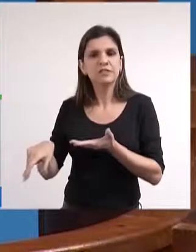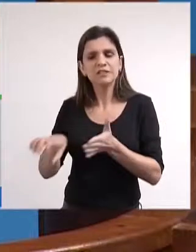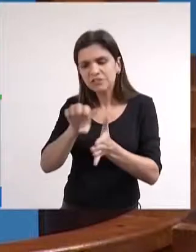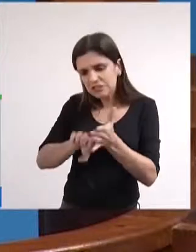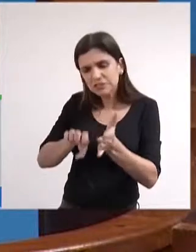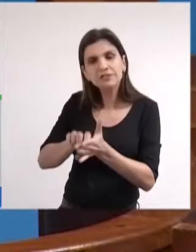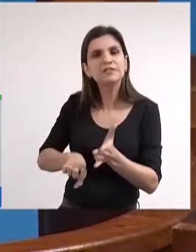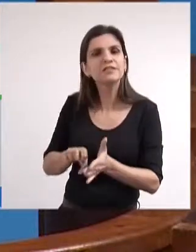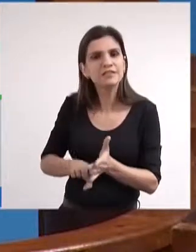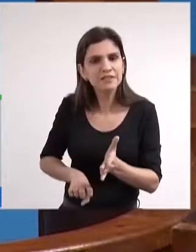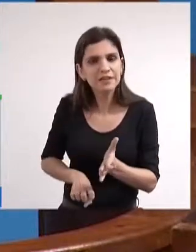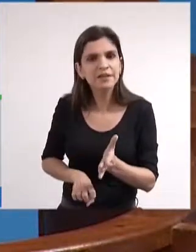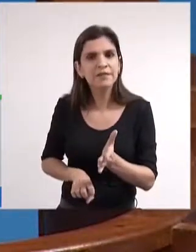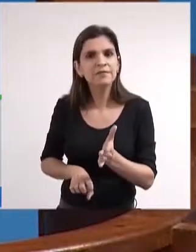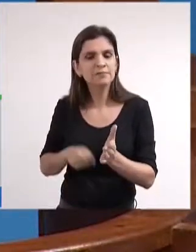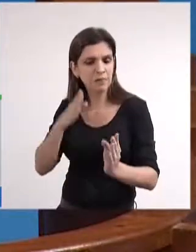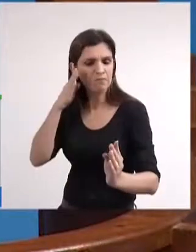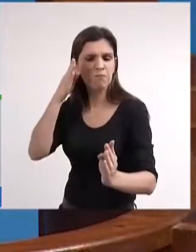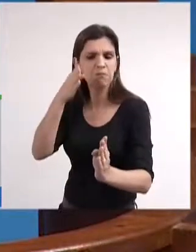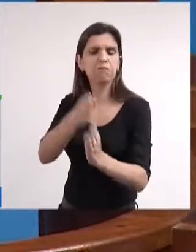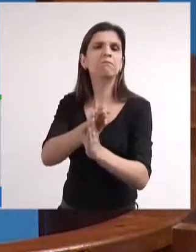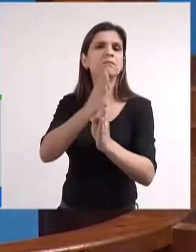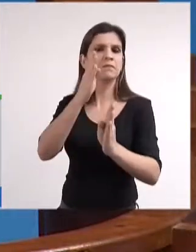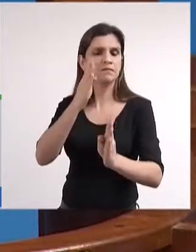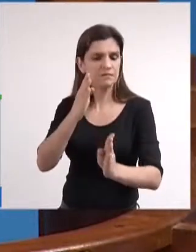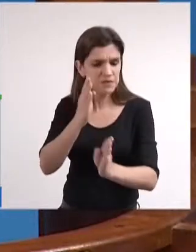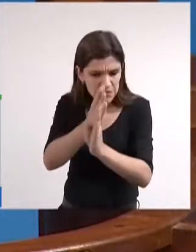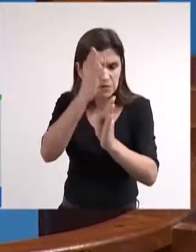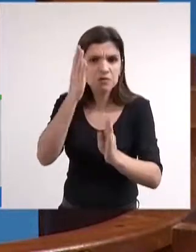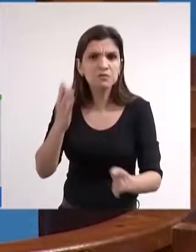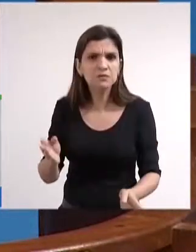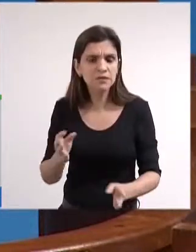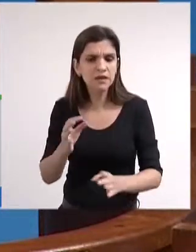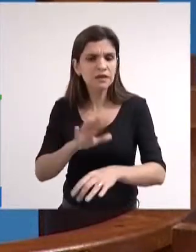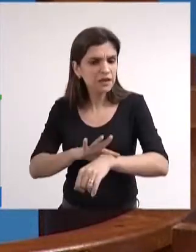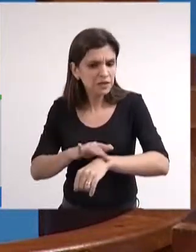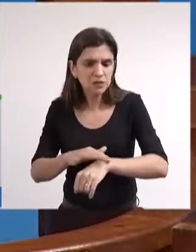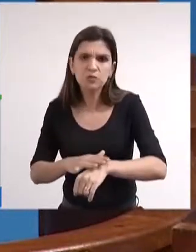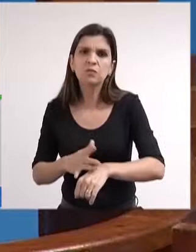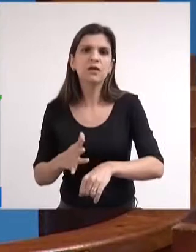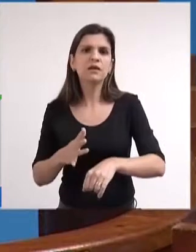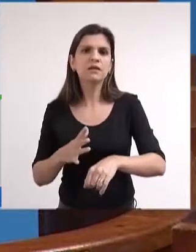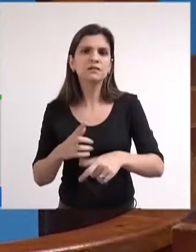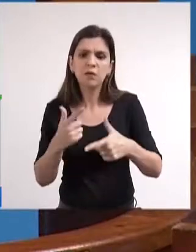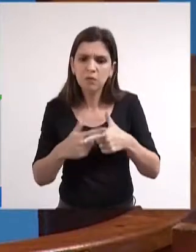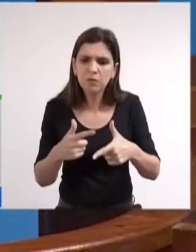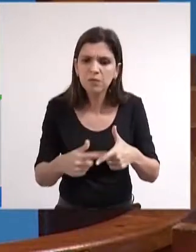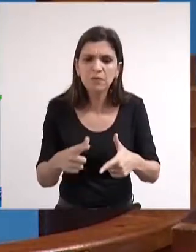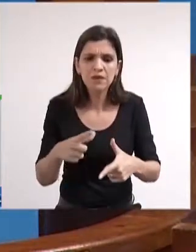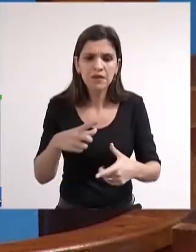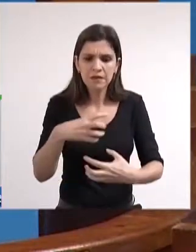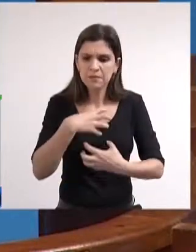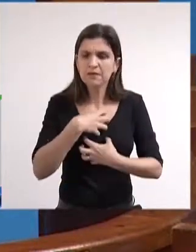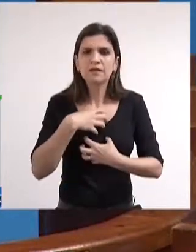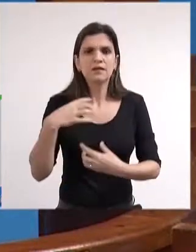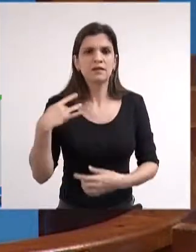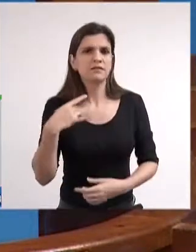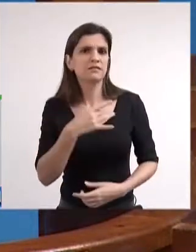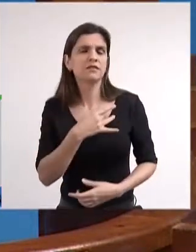preciso. Porque se isso não ocorrer, se ele determinar algum tipo de medicação, algum